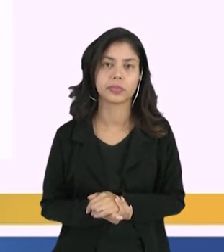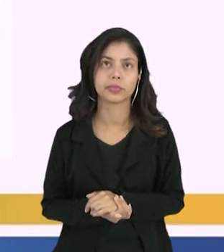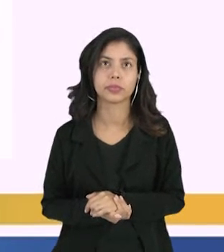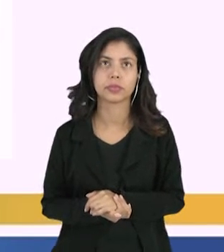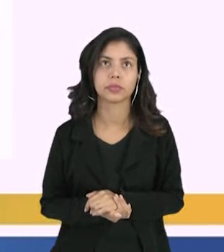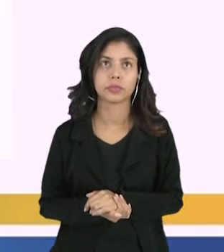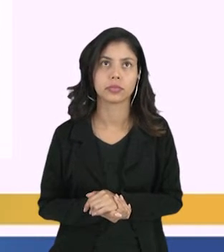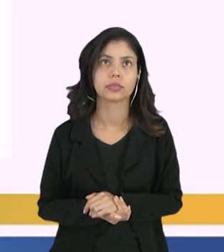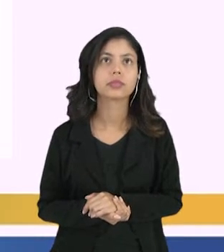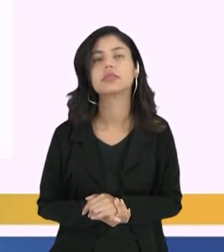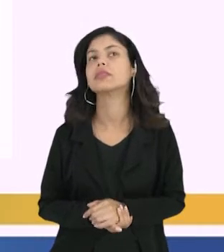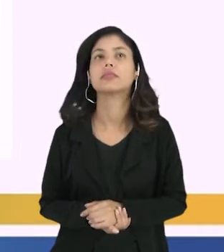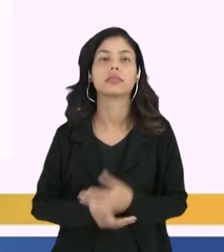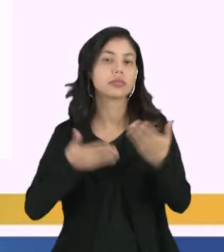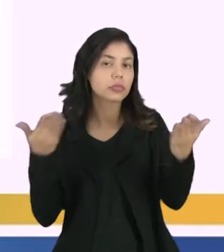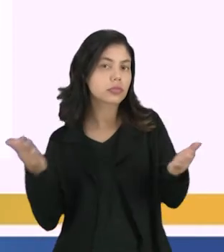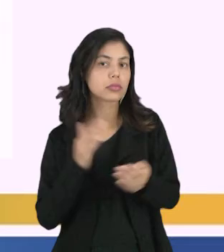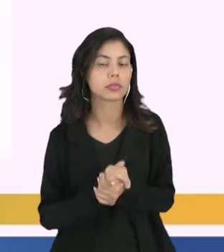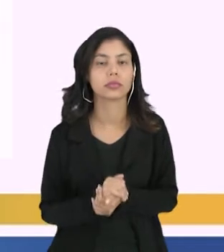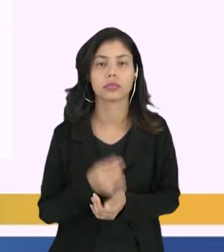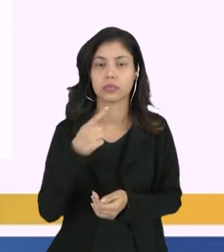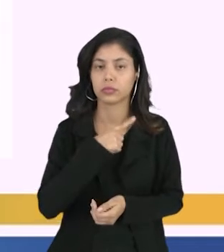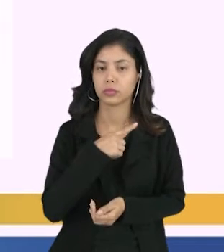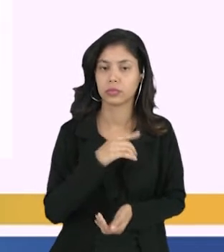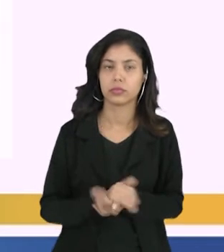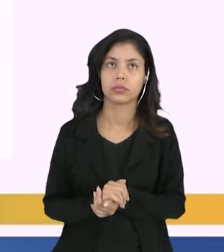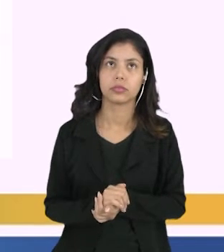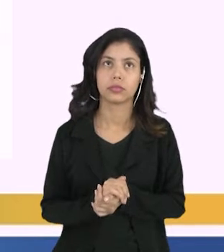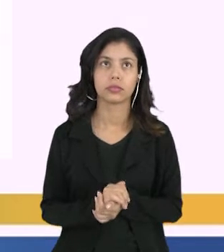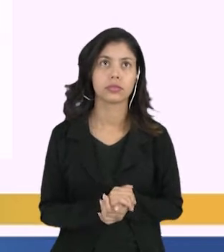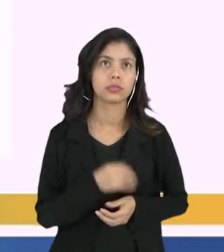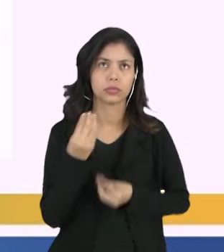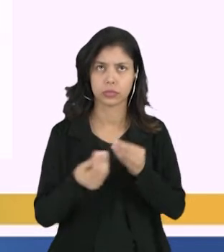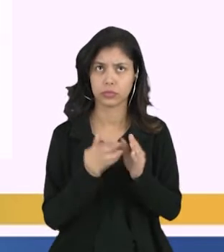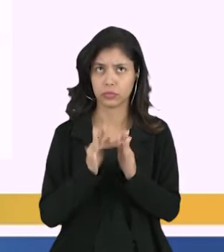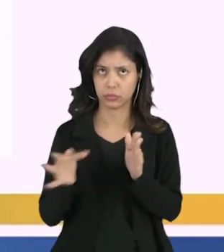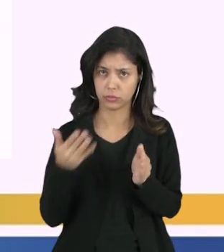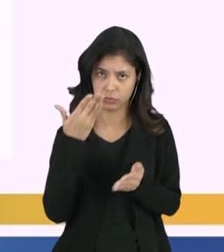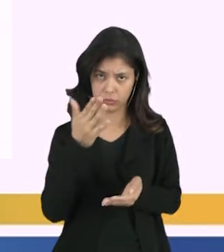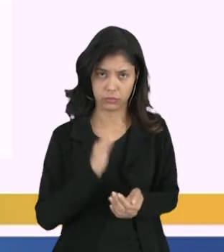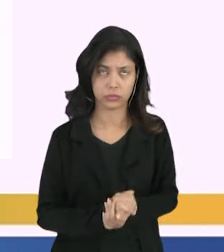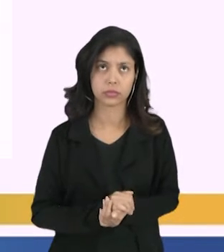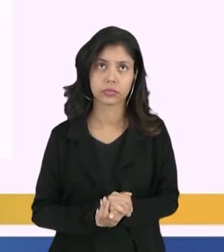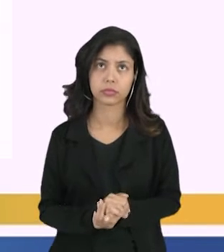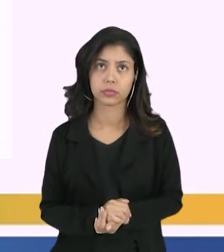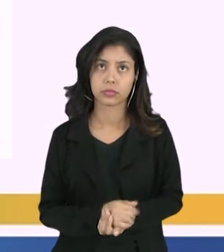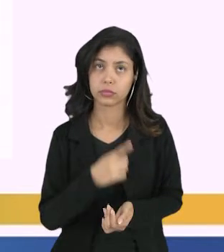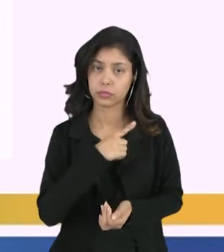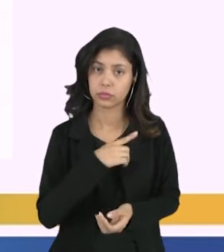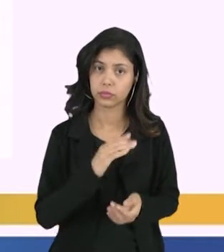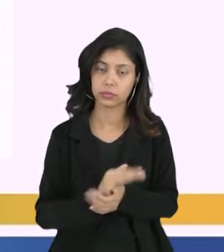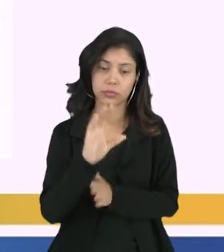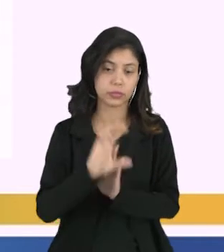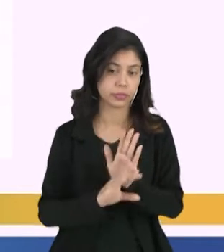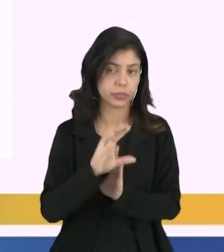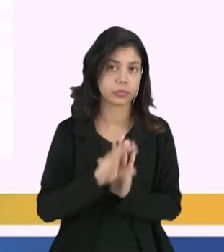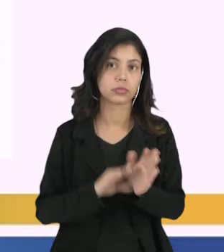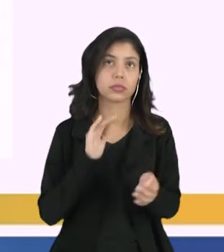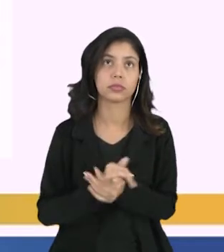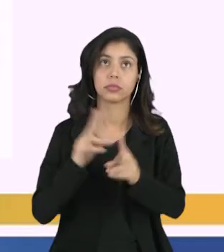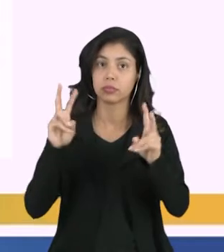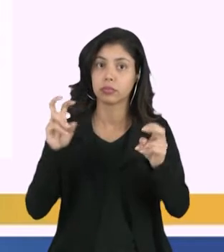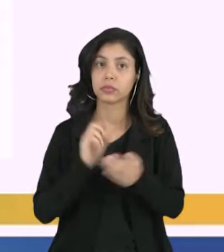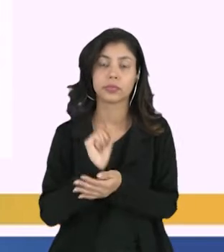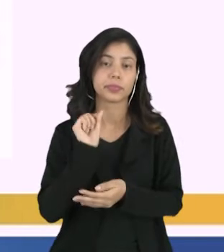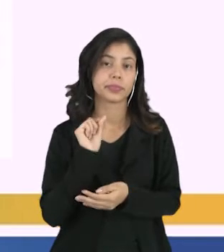o capitalismo. Pessoal, então a gente tem uma formulazinha aqui, né, para a gente ter esses conceitos sobre